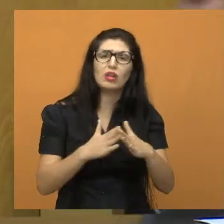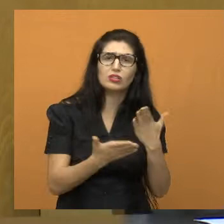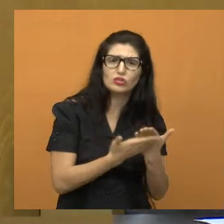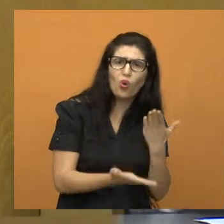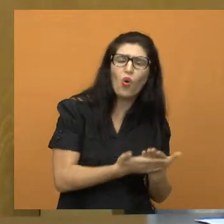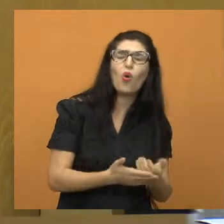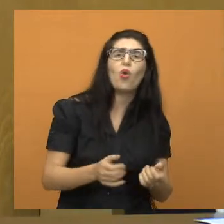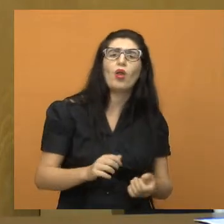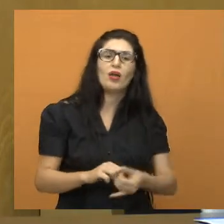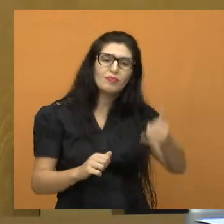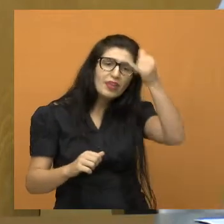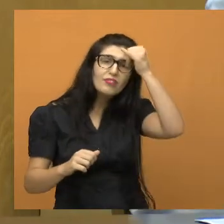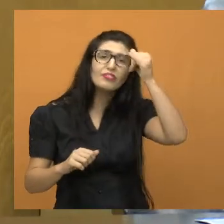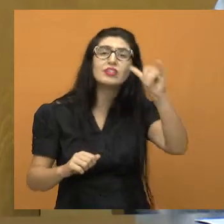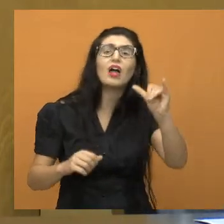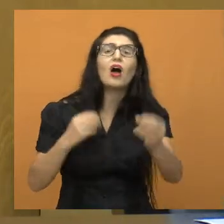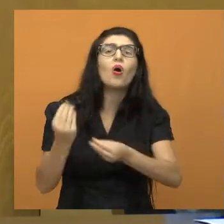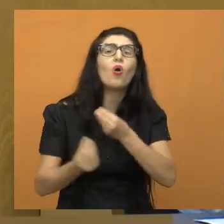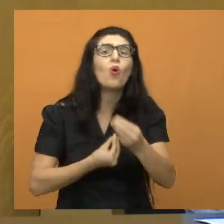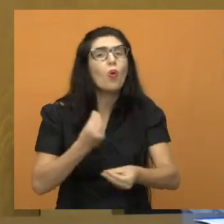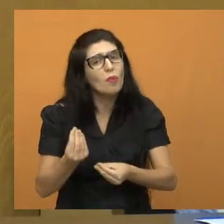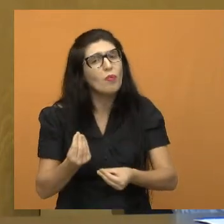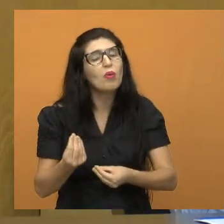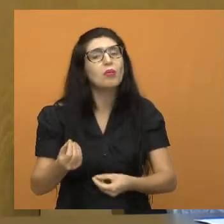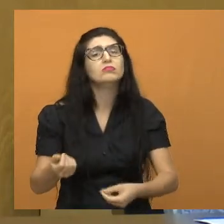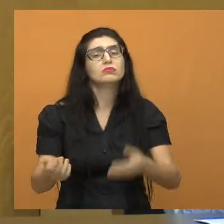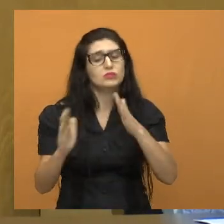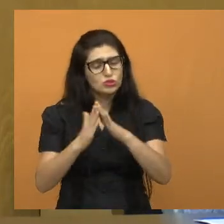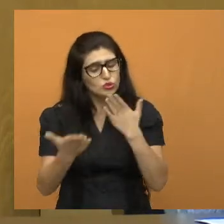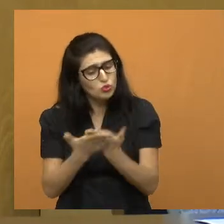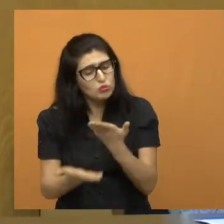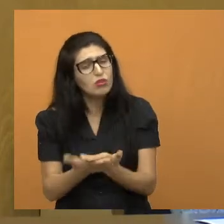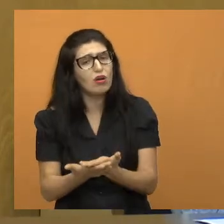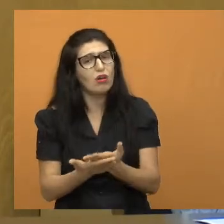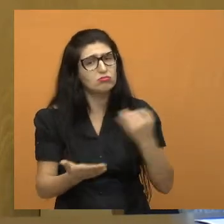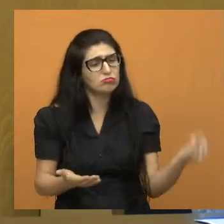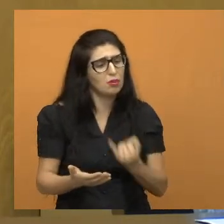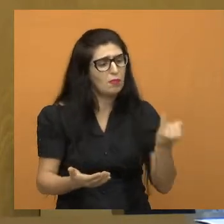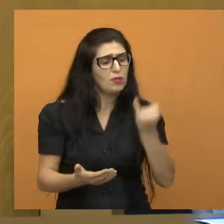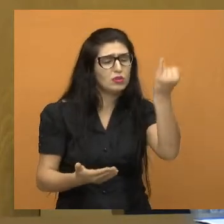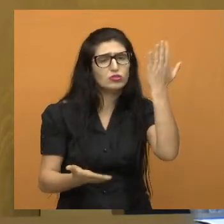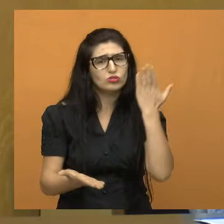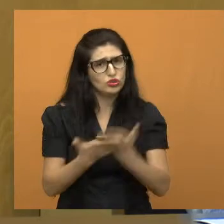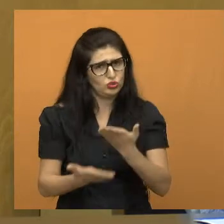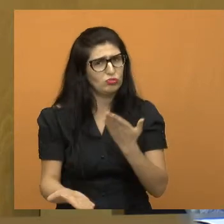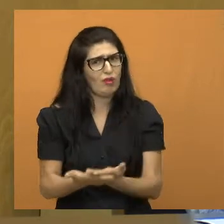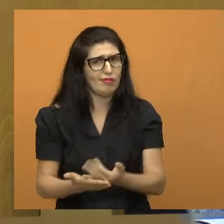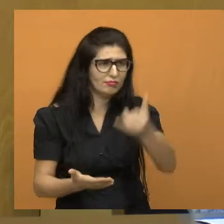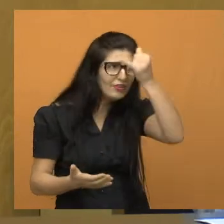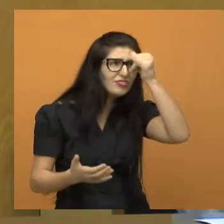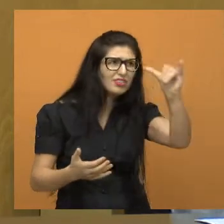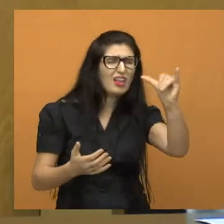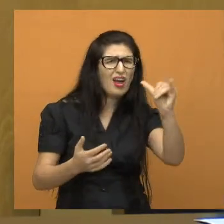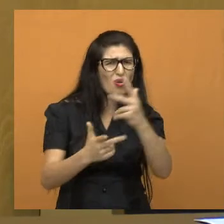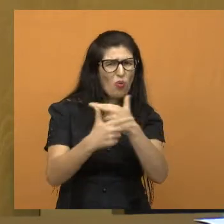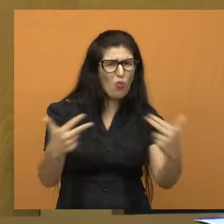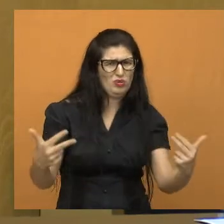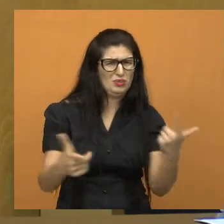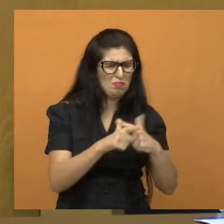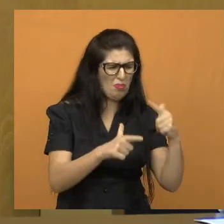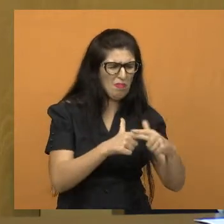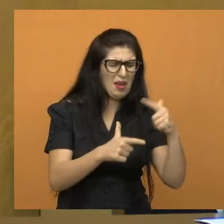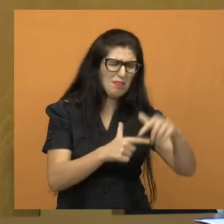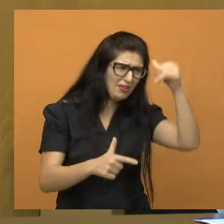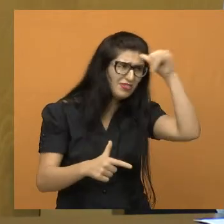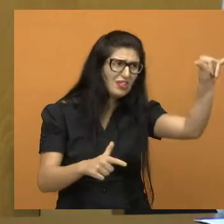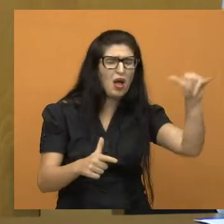prevenção se faz com formação e informação, é a primícia básica de qualquer prevenção. É só pegar os programas